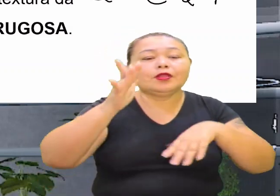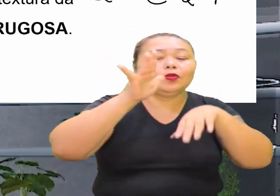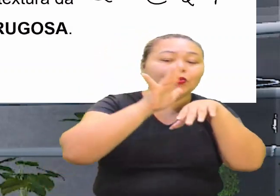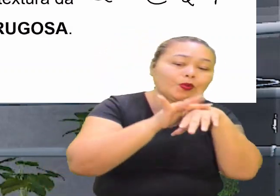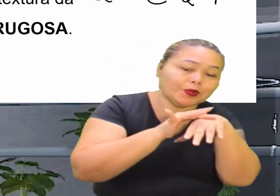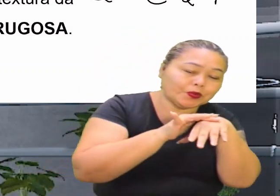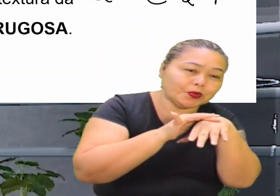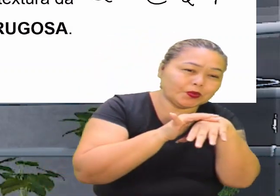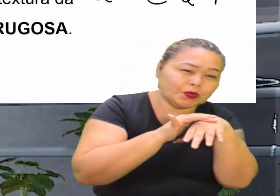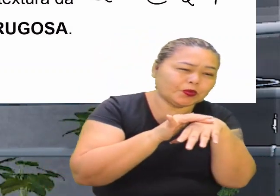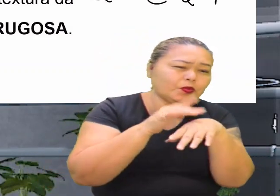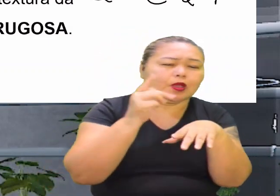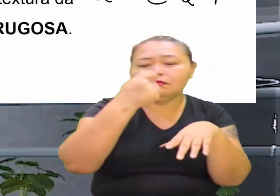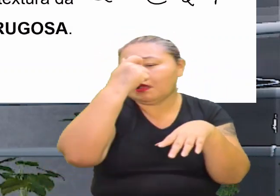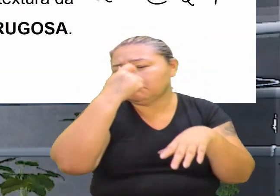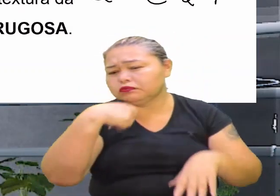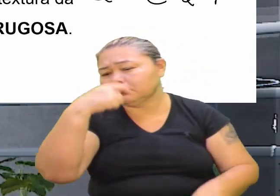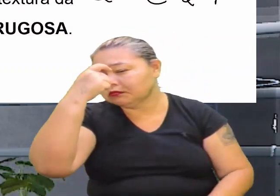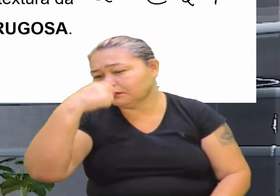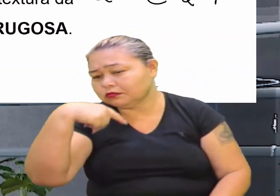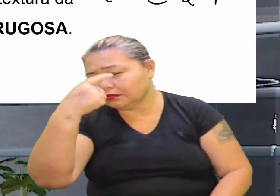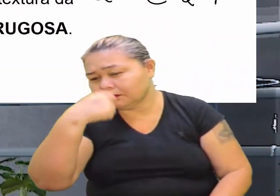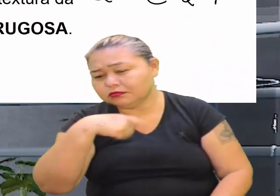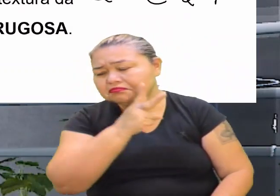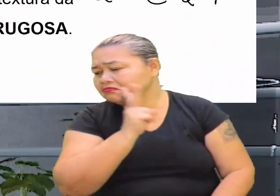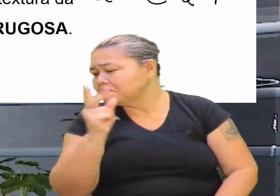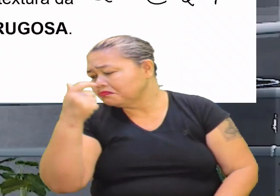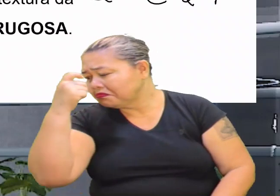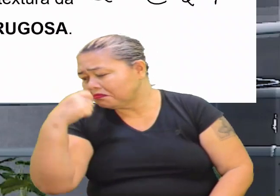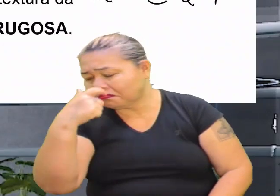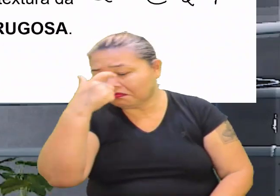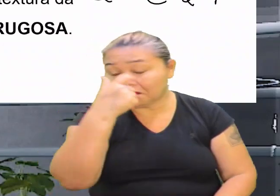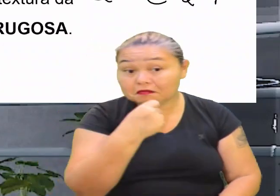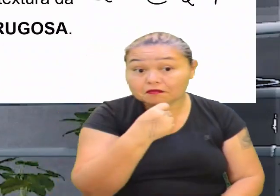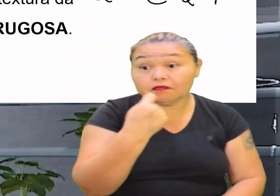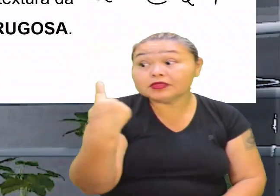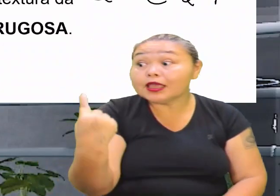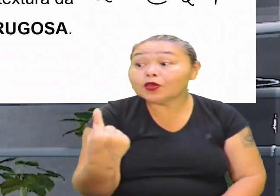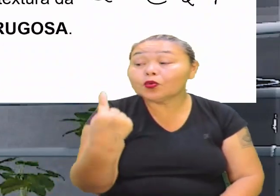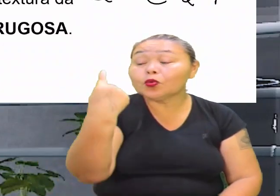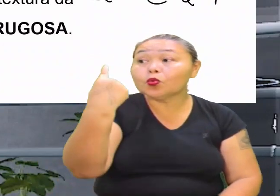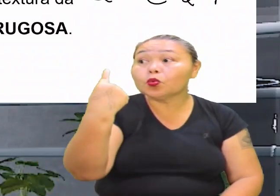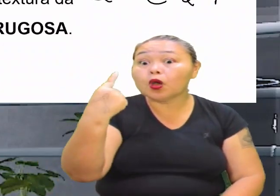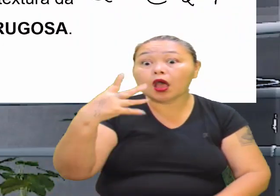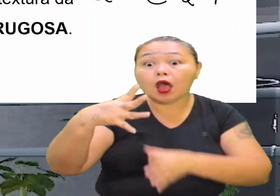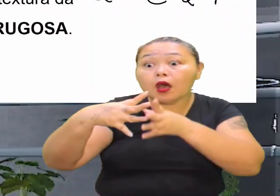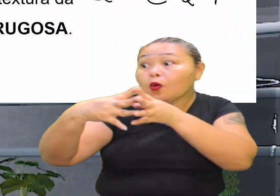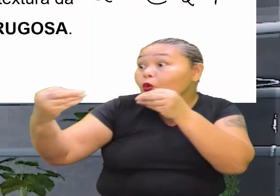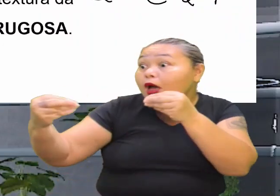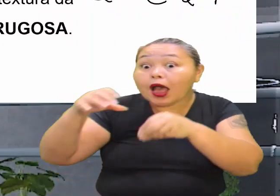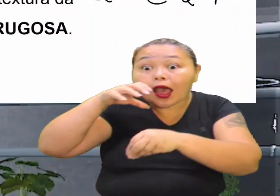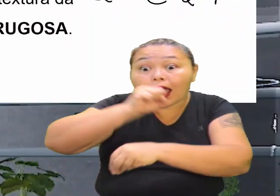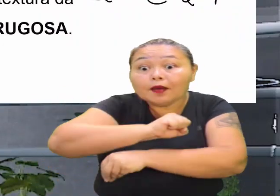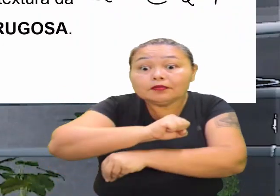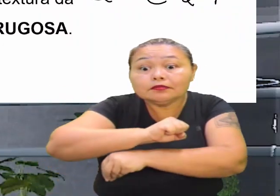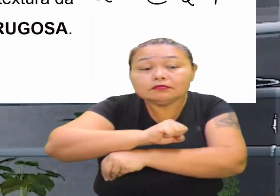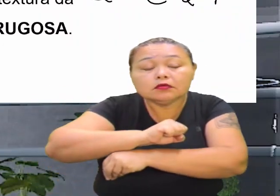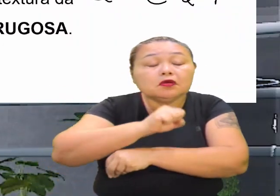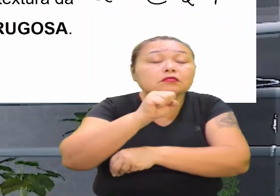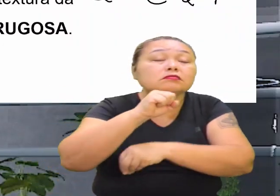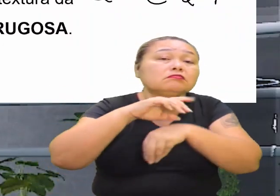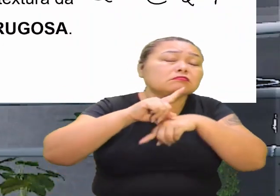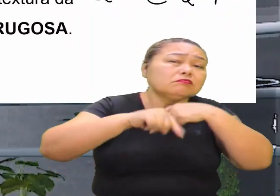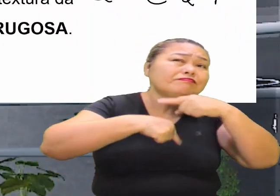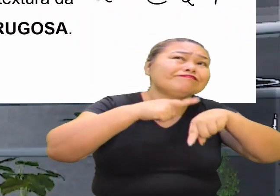fica, pega mesmo resfriado, só que tem um que se recupera mais rápido. Tem outro que leva